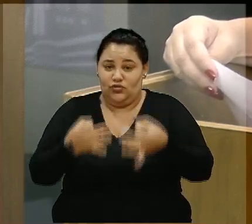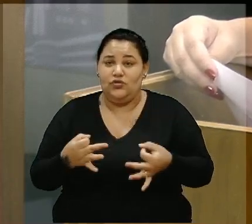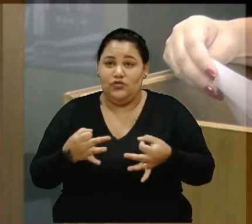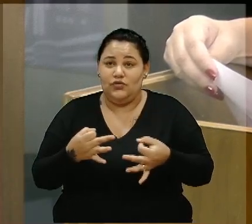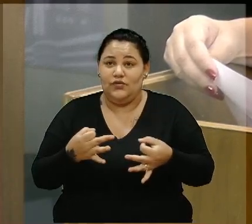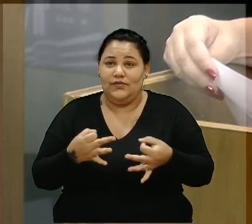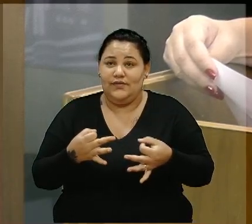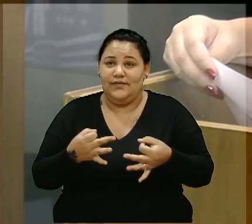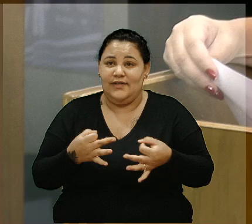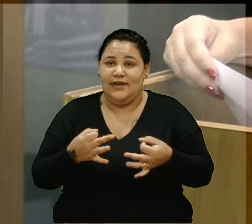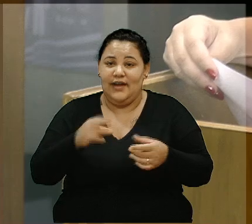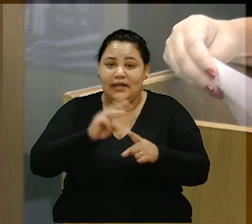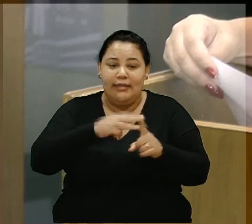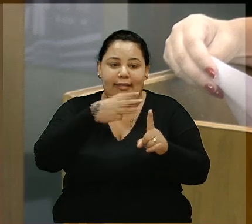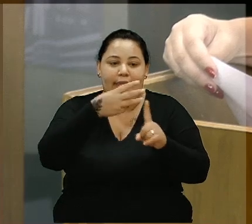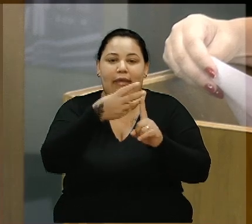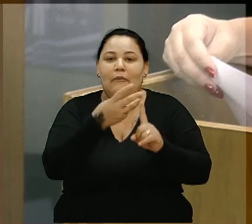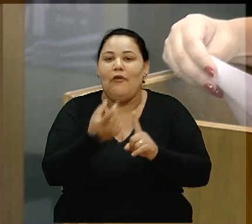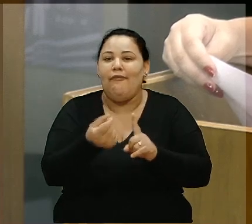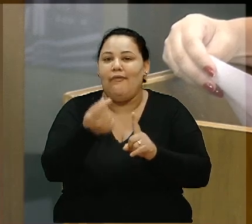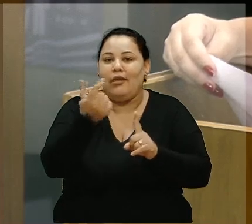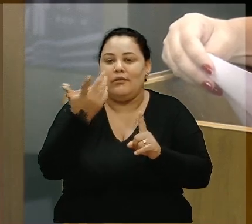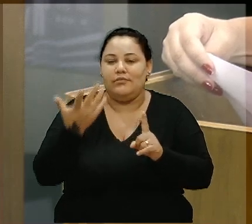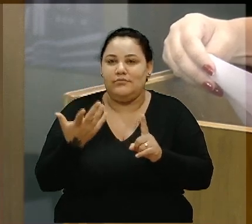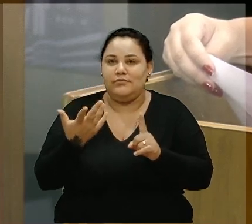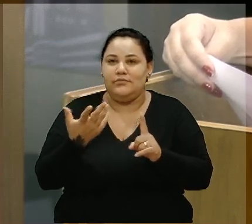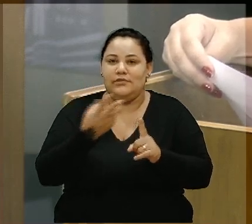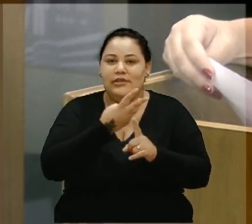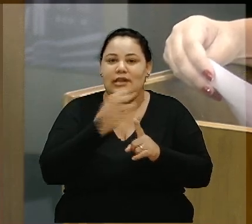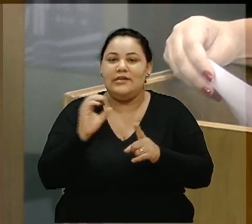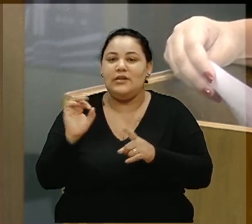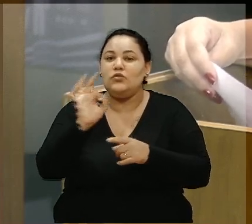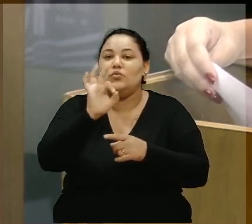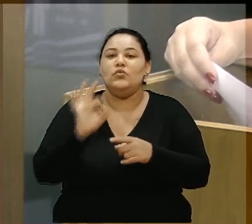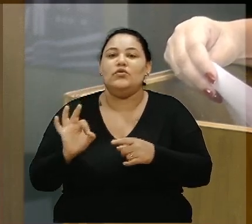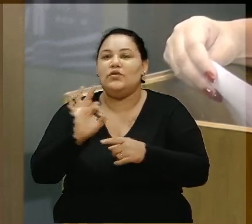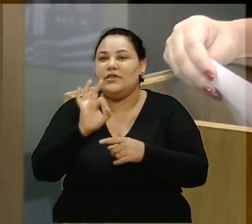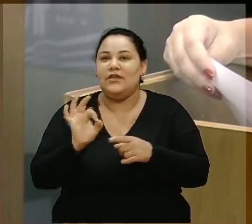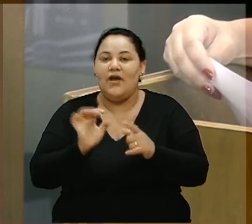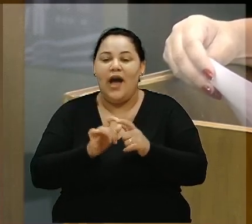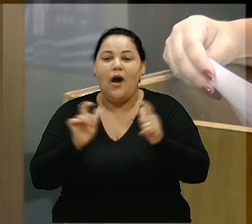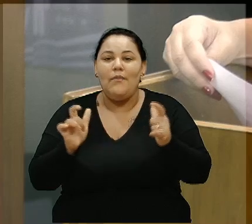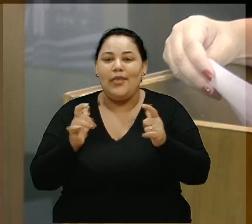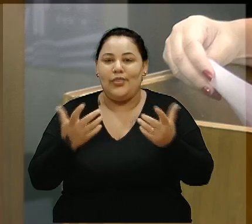justa, se triplicou o valor, né? É o que a gente está falando, né? 300% de aumento.